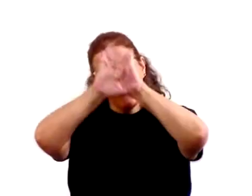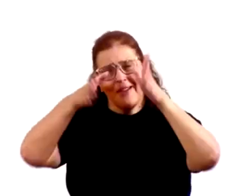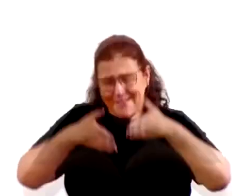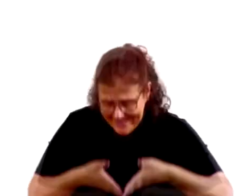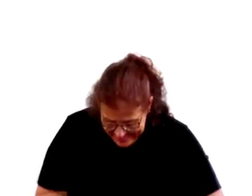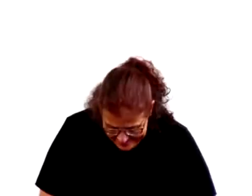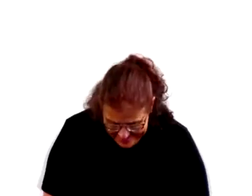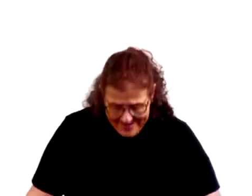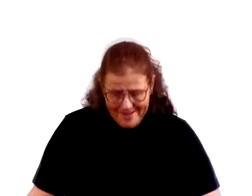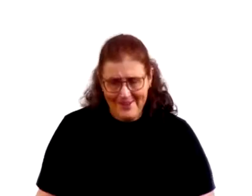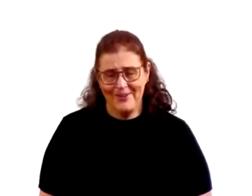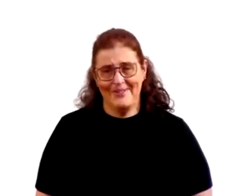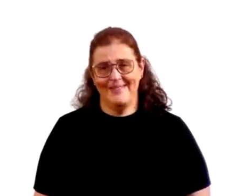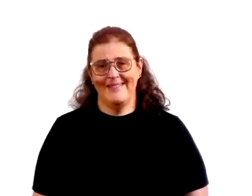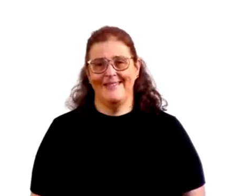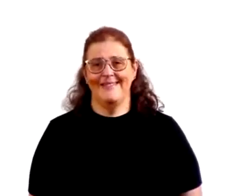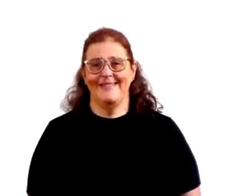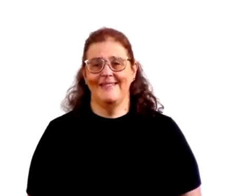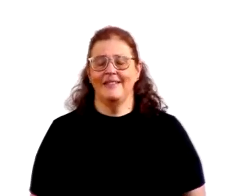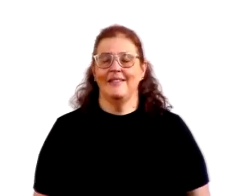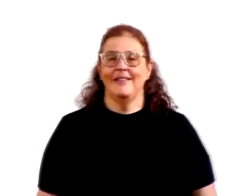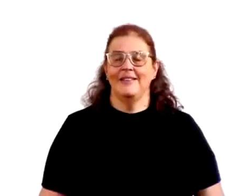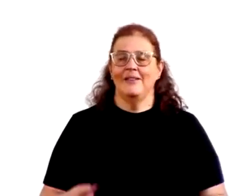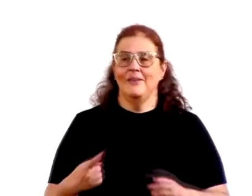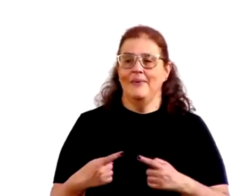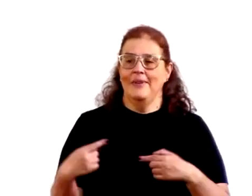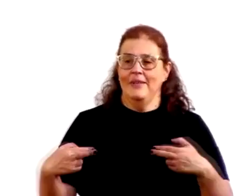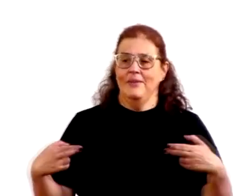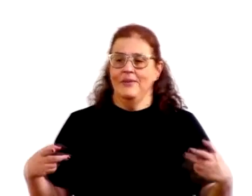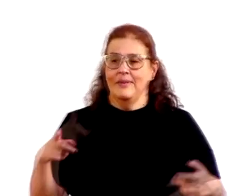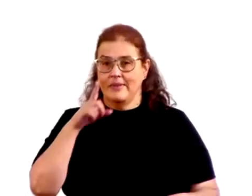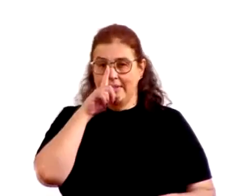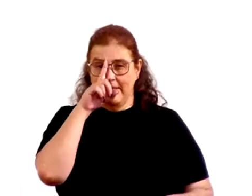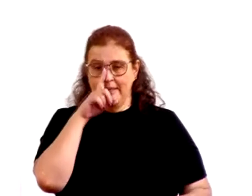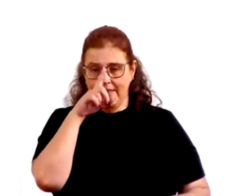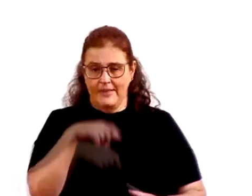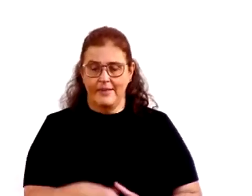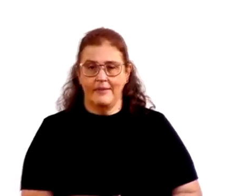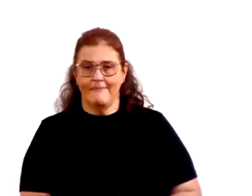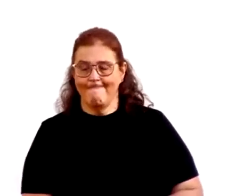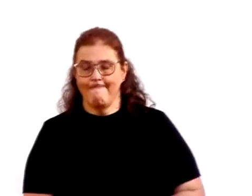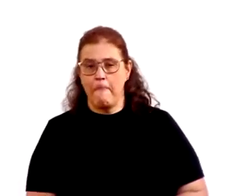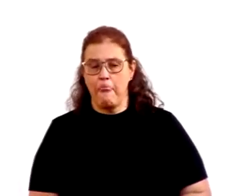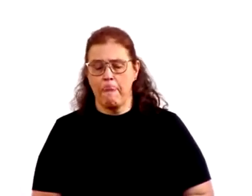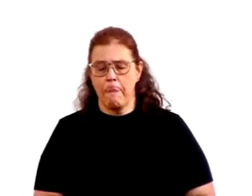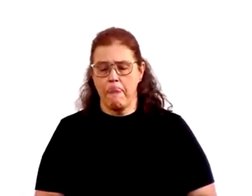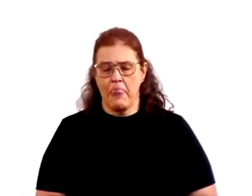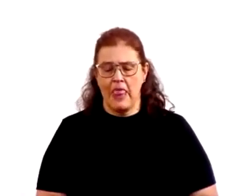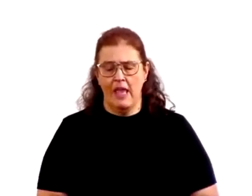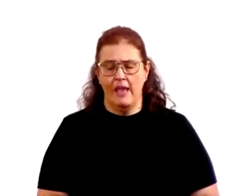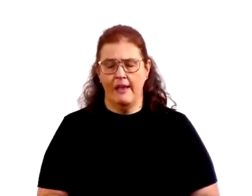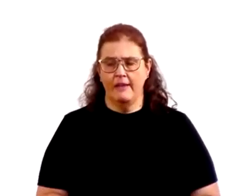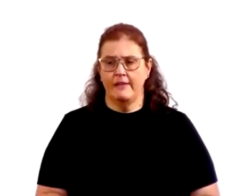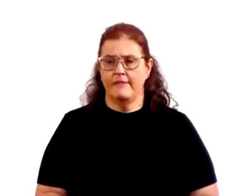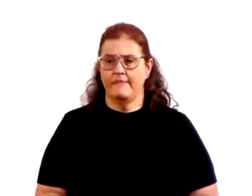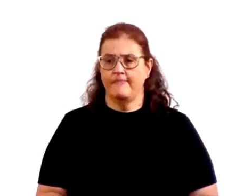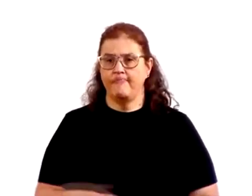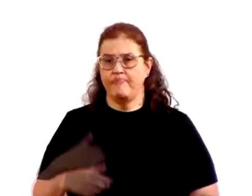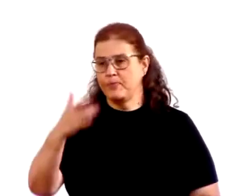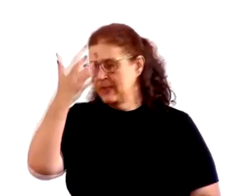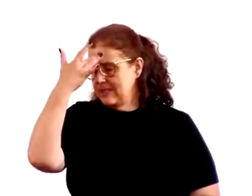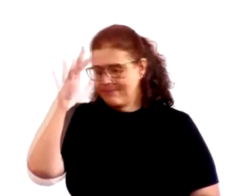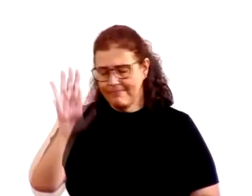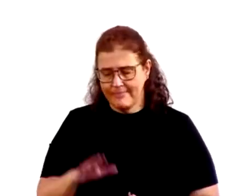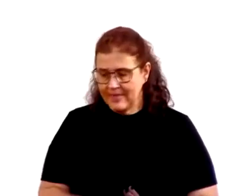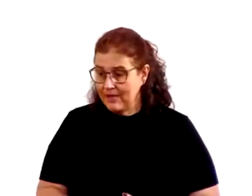irmãos, porque uma das coisas mais perigosas é a igreja não reconhecer os sinais e não perceber a